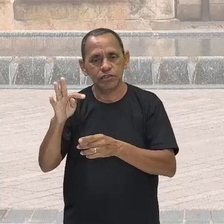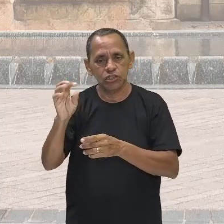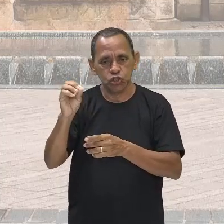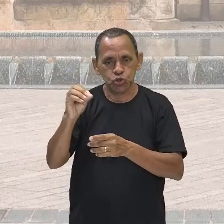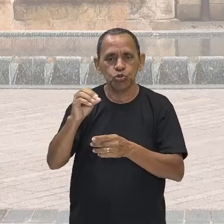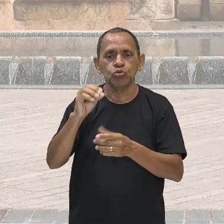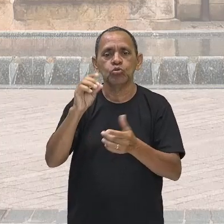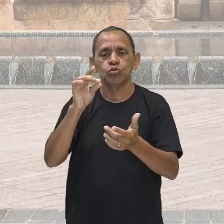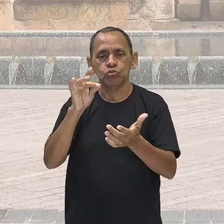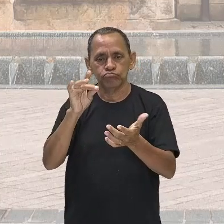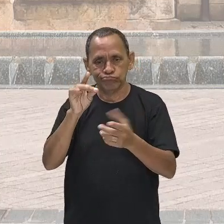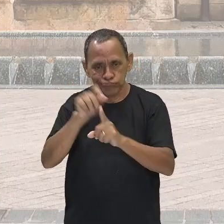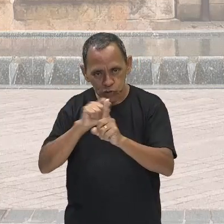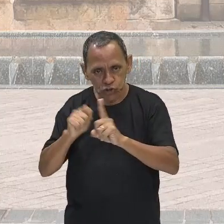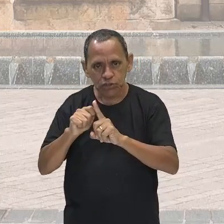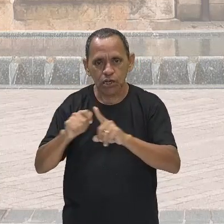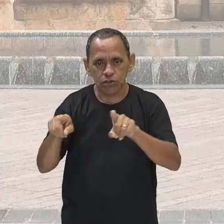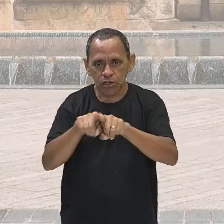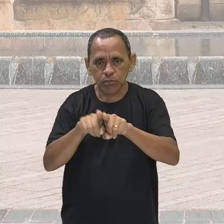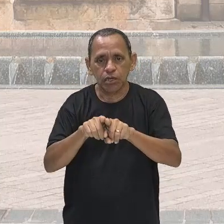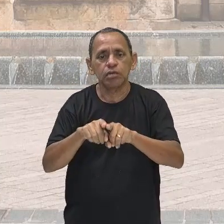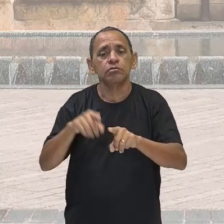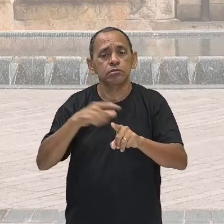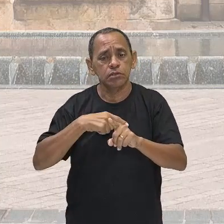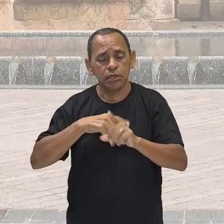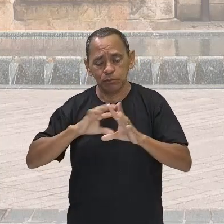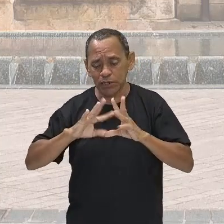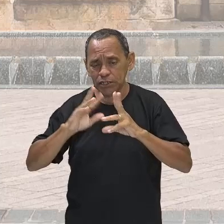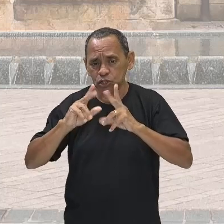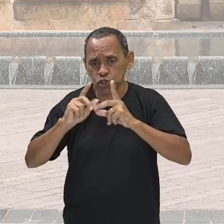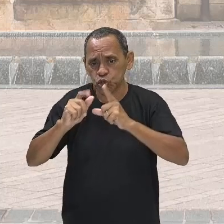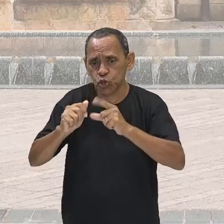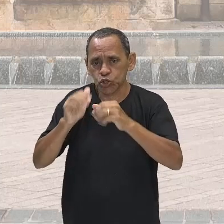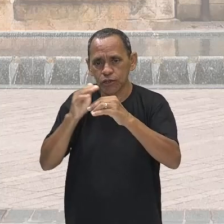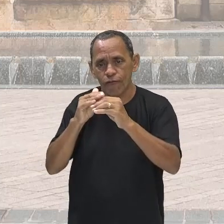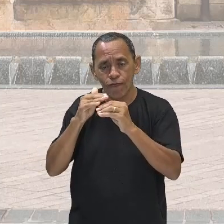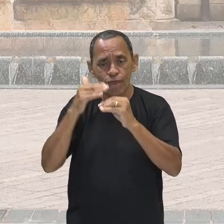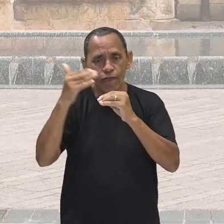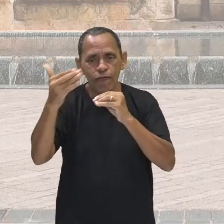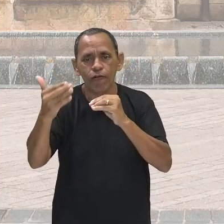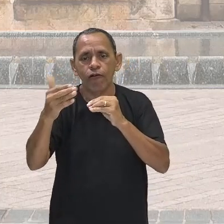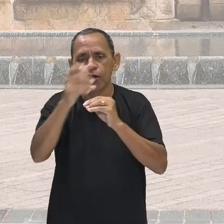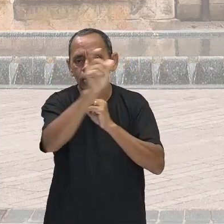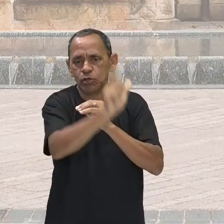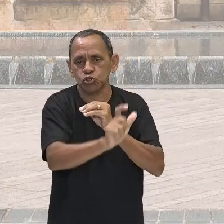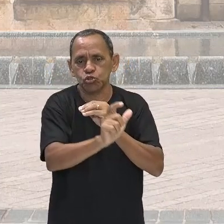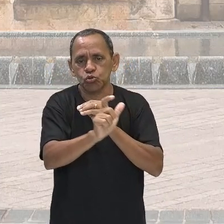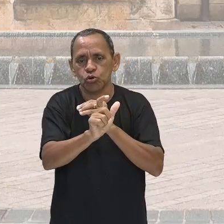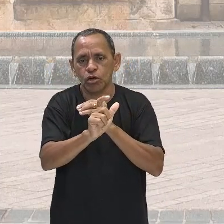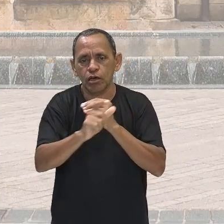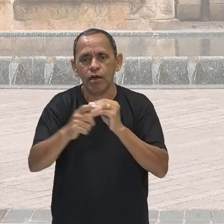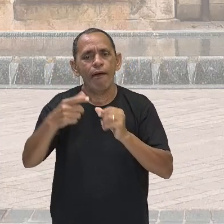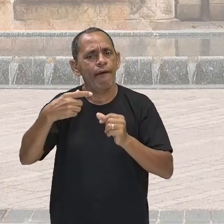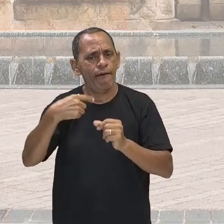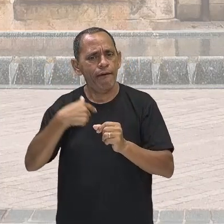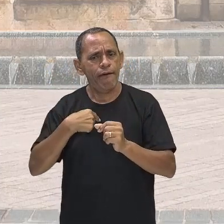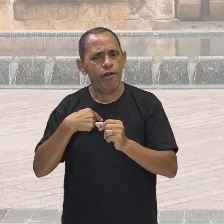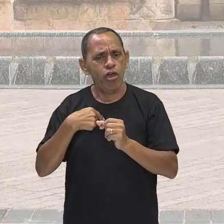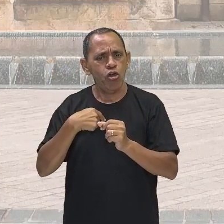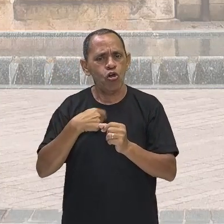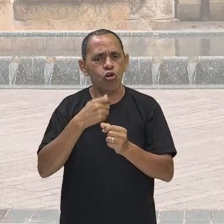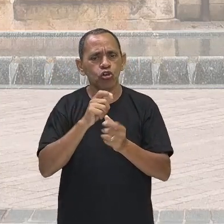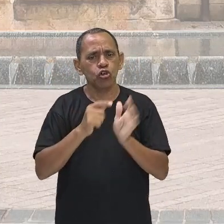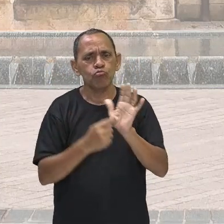para todos, ele está fora de nós, não sou eu que determino. E se eu não cumprir, ou